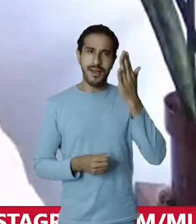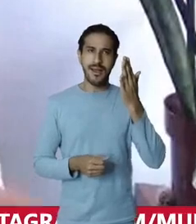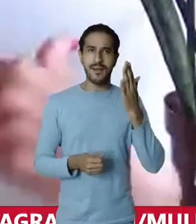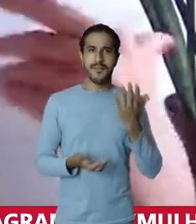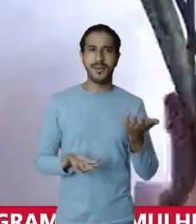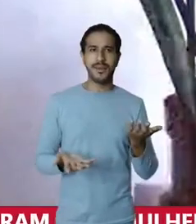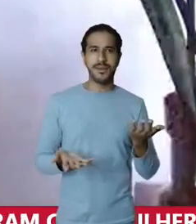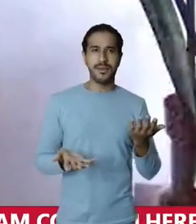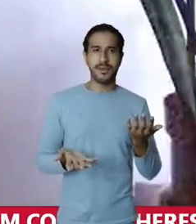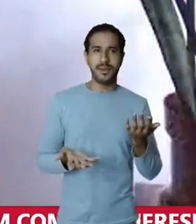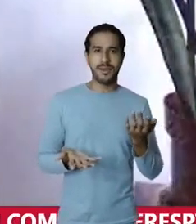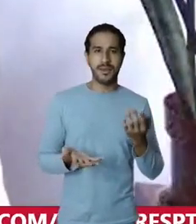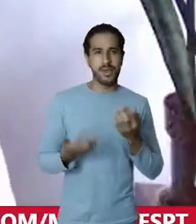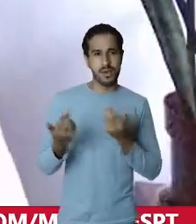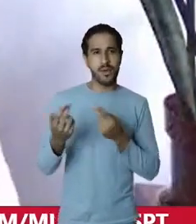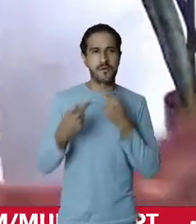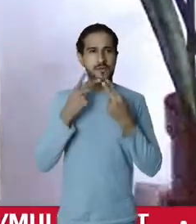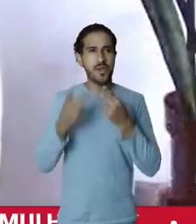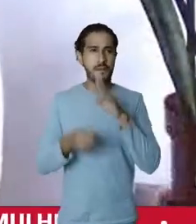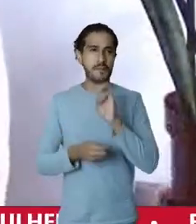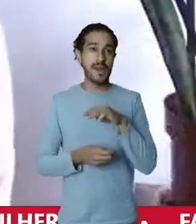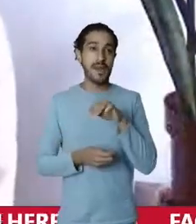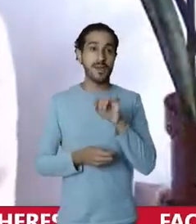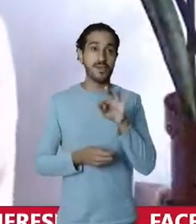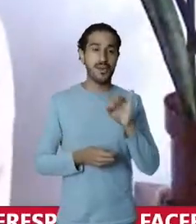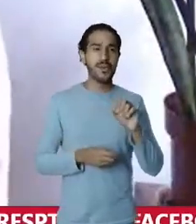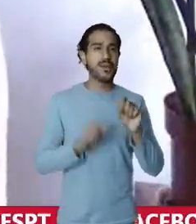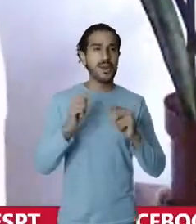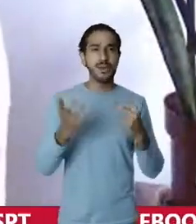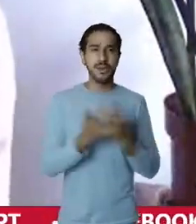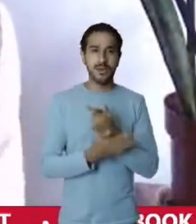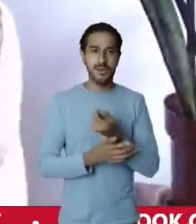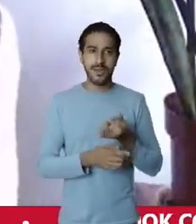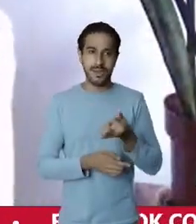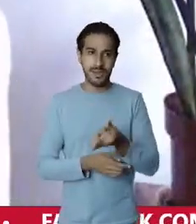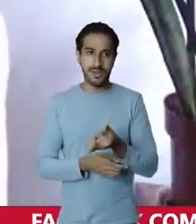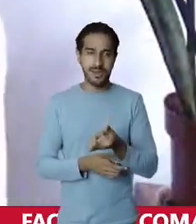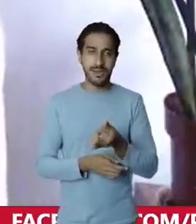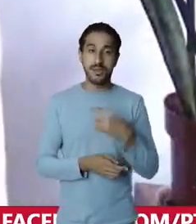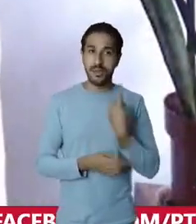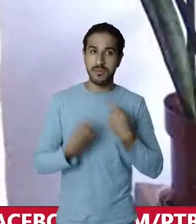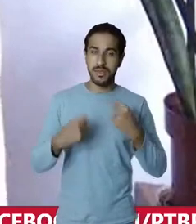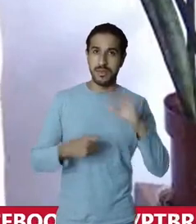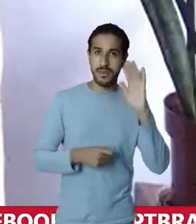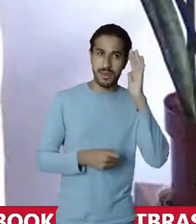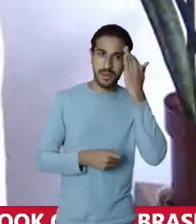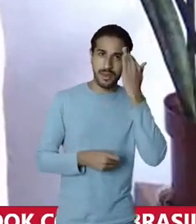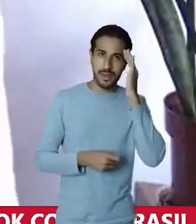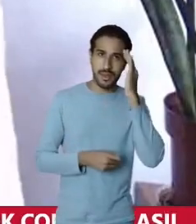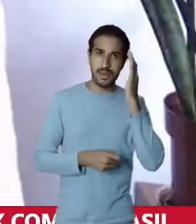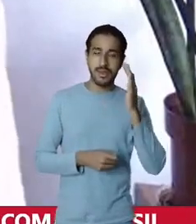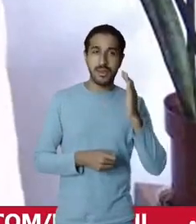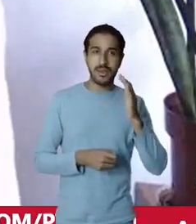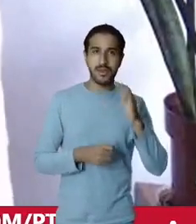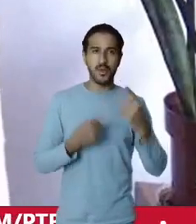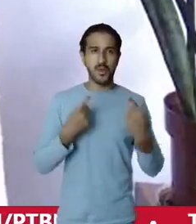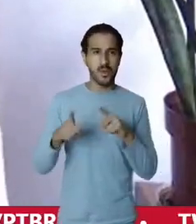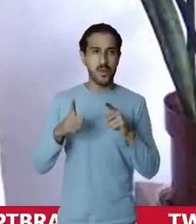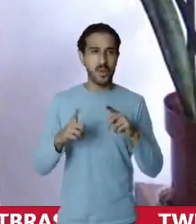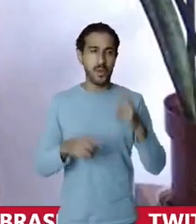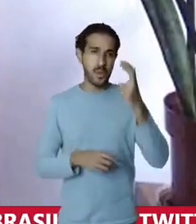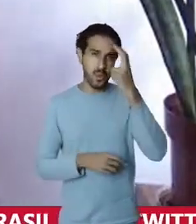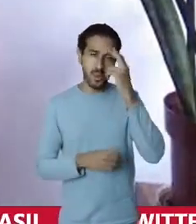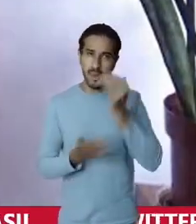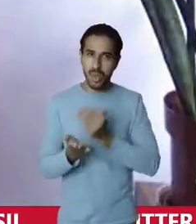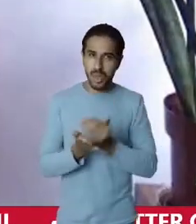que, como bem falou a Antônia, que o que, que acontece em 2016? Porque a gente precisa entender, os ataques à cultura,